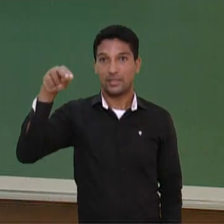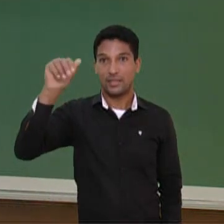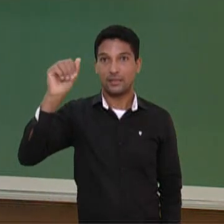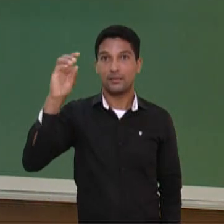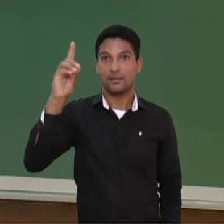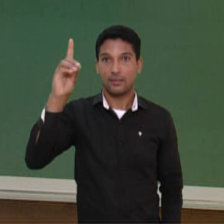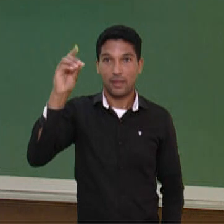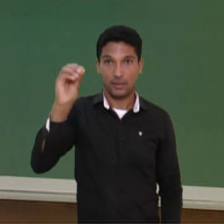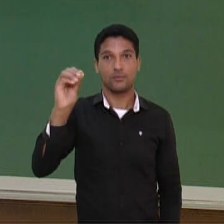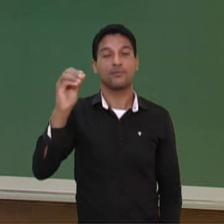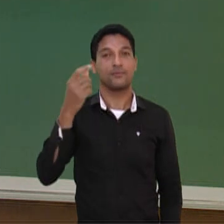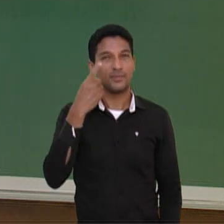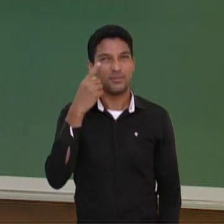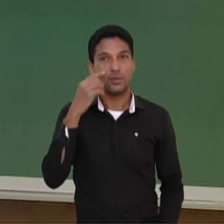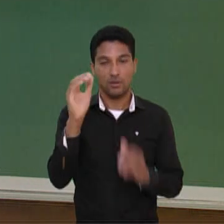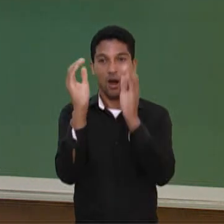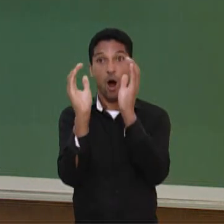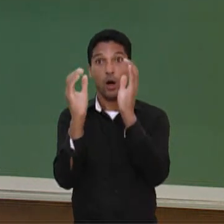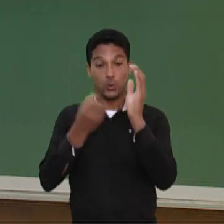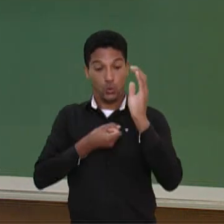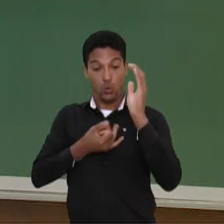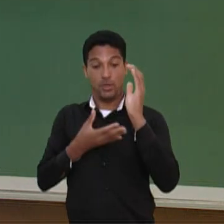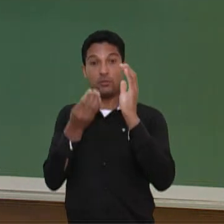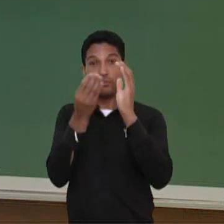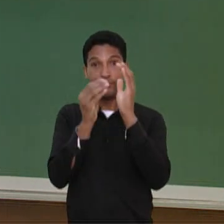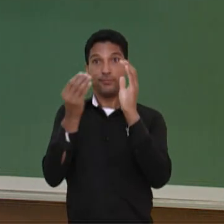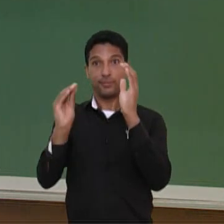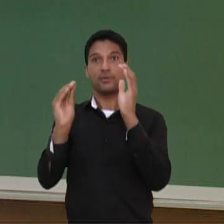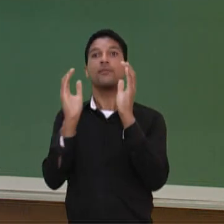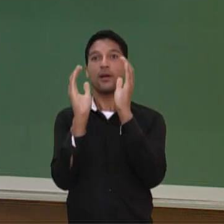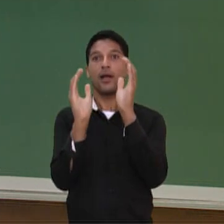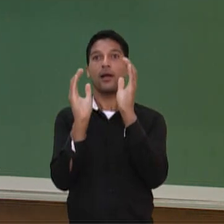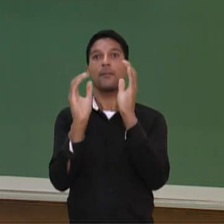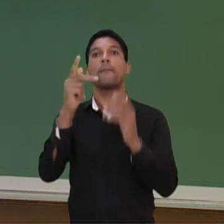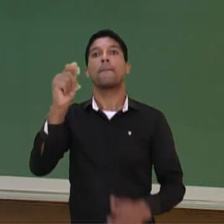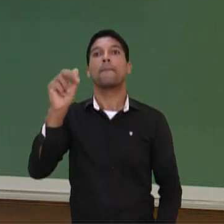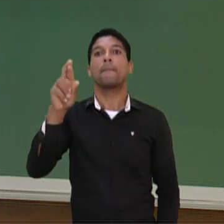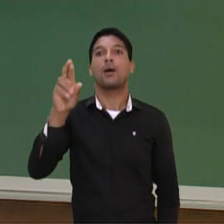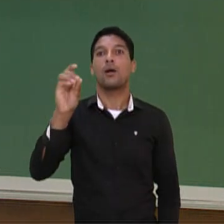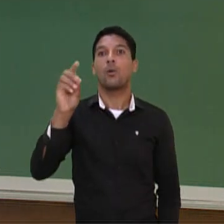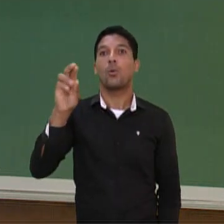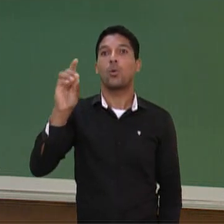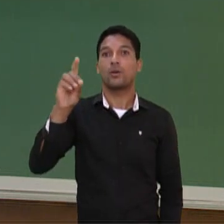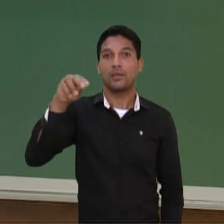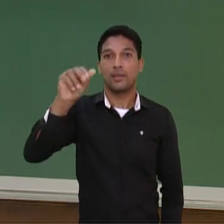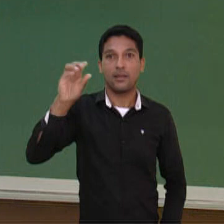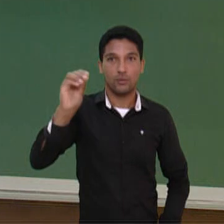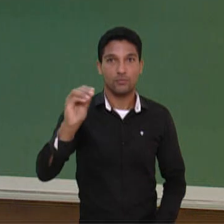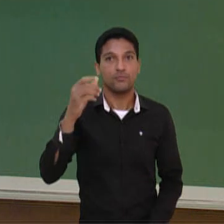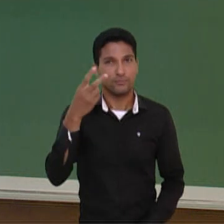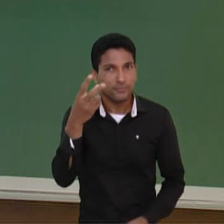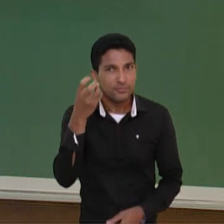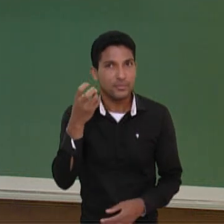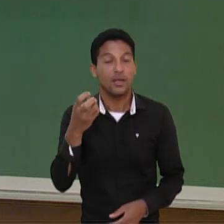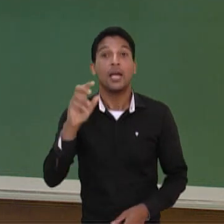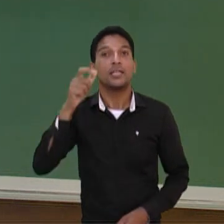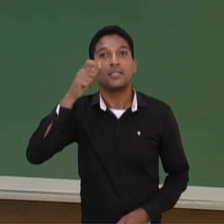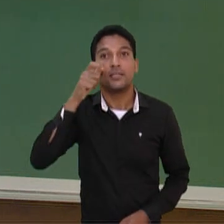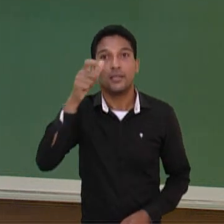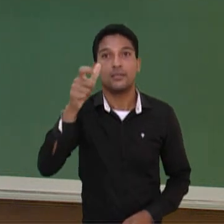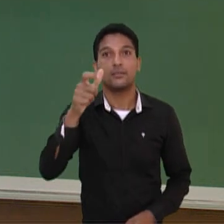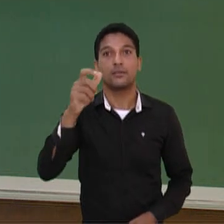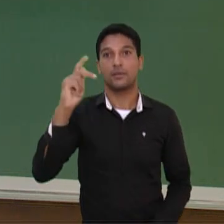o y igual a 0. Ó, nota que apareceu 0 aqui, 0 de volta. Olha que interessante essa tal de parábola